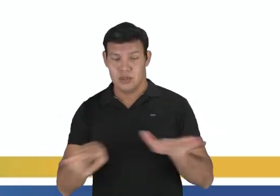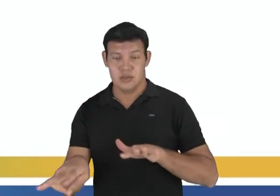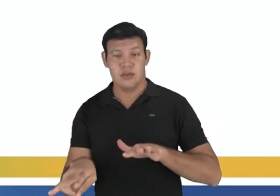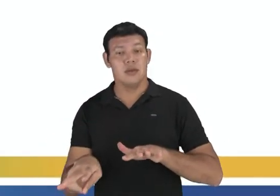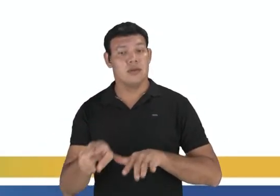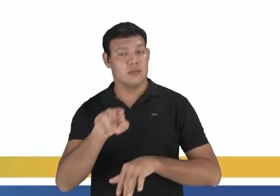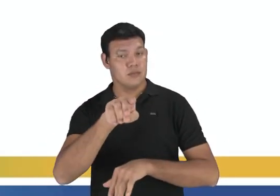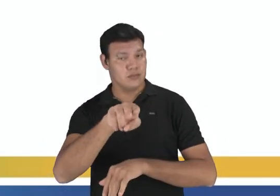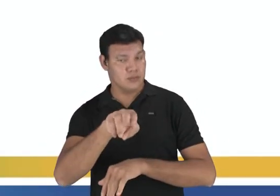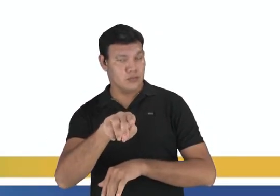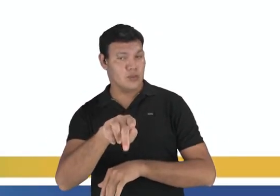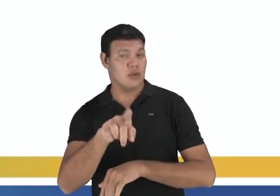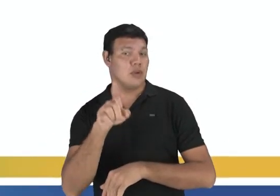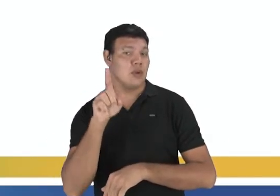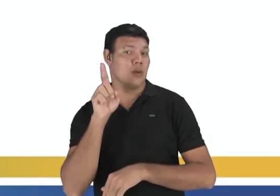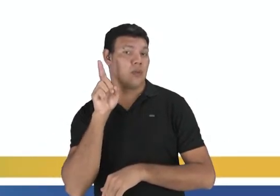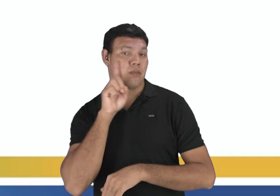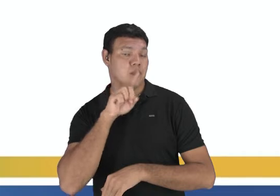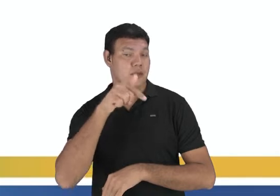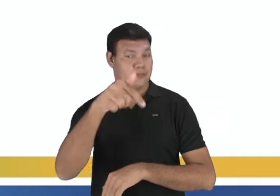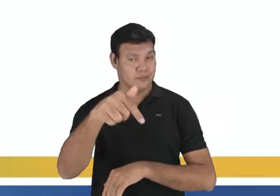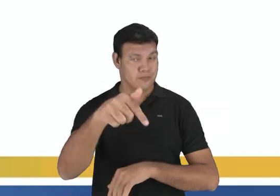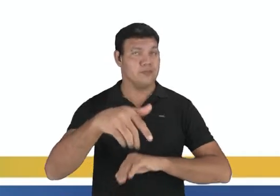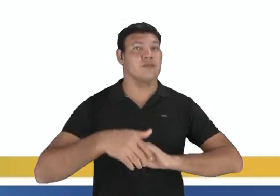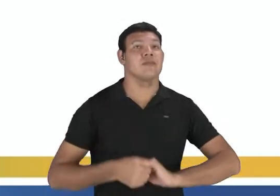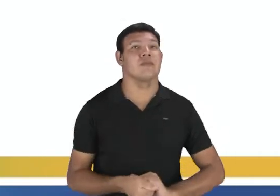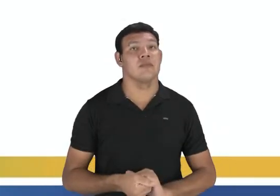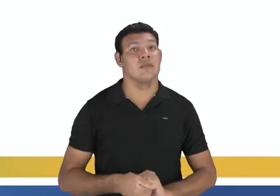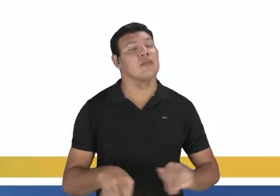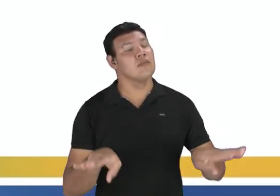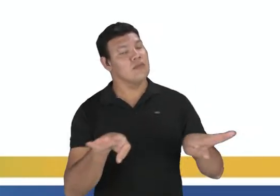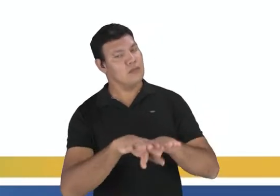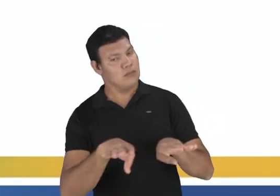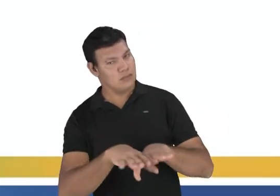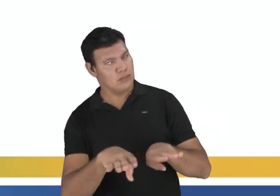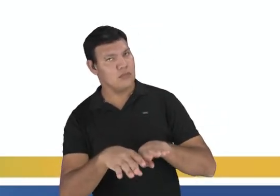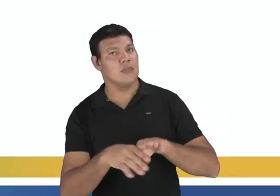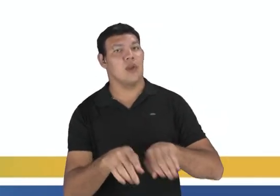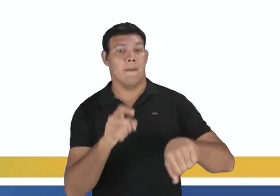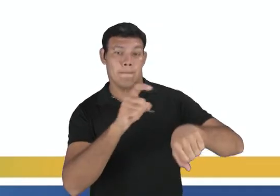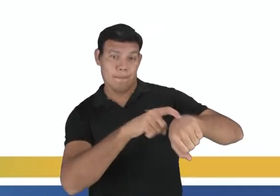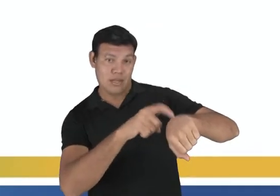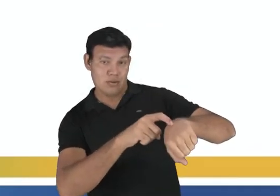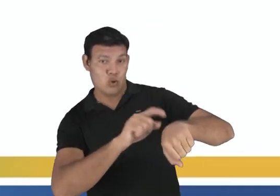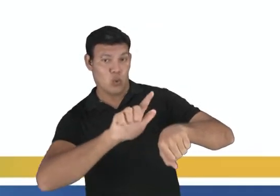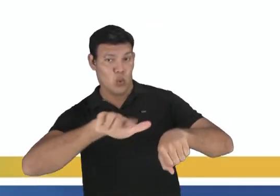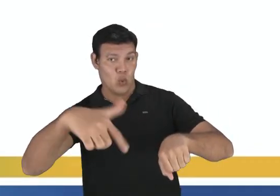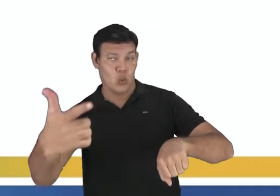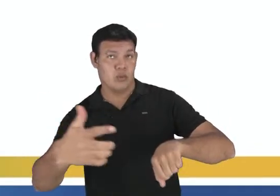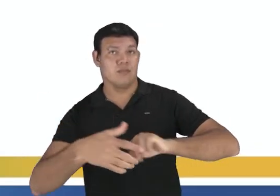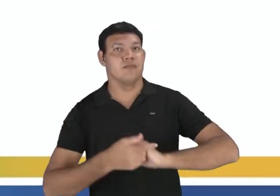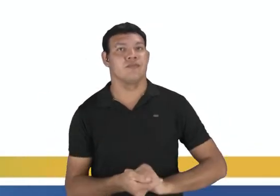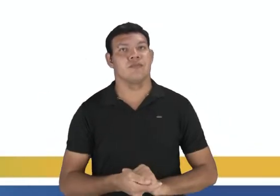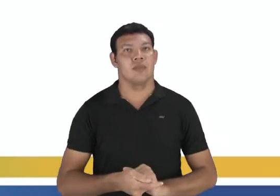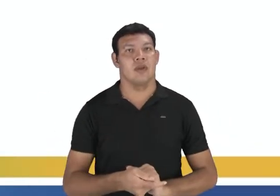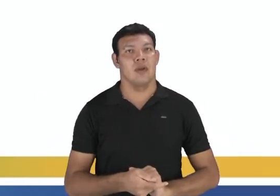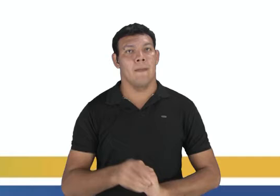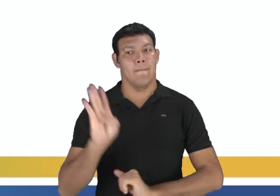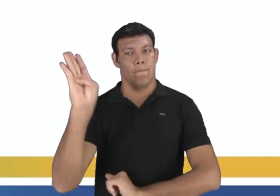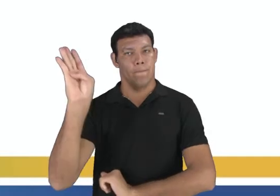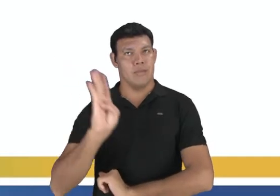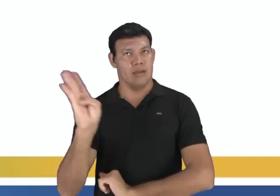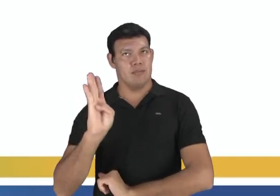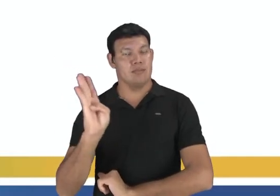dias. Além disso, nós temos outras medidas de tempo, como por exemplo, um bimestre